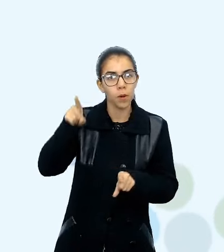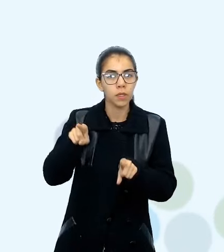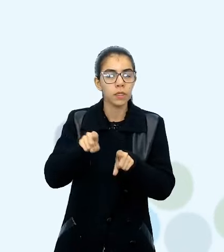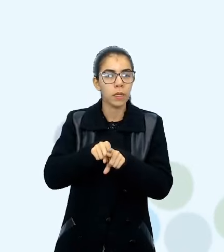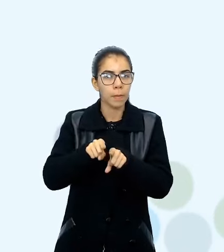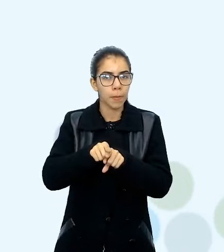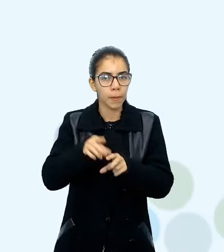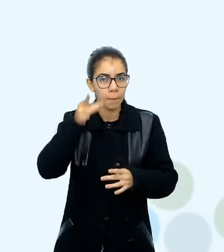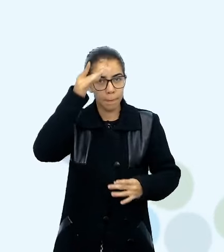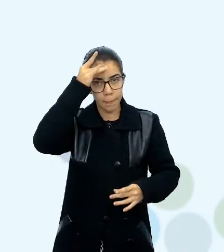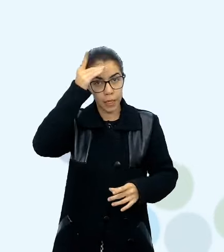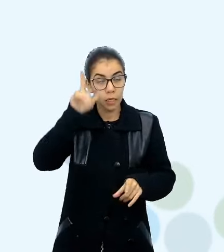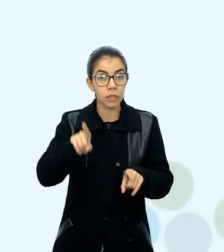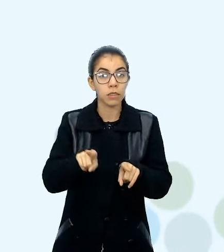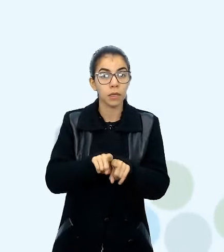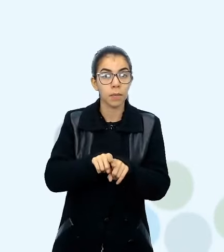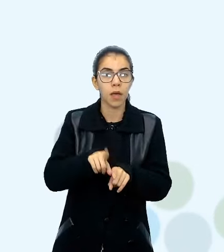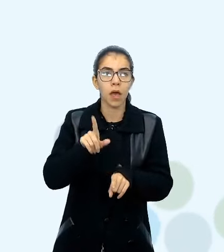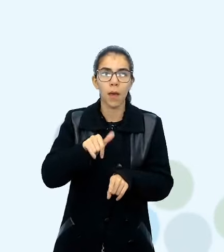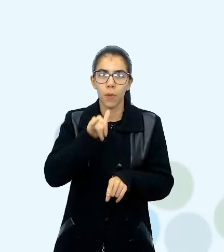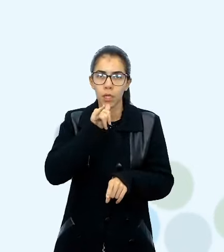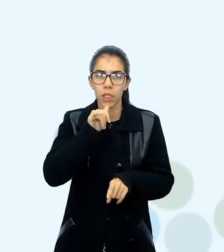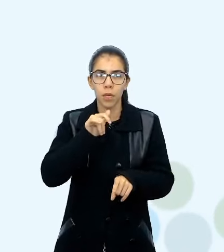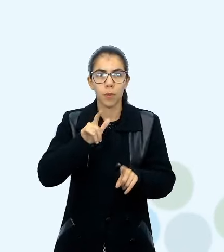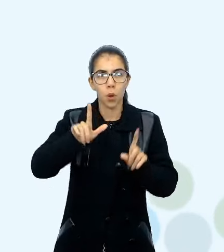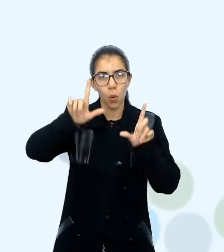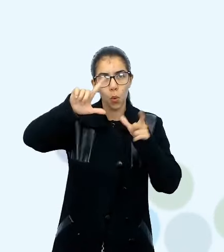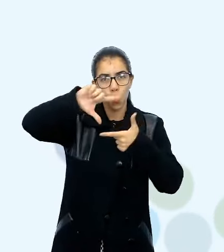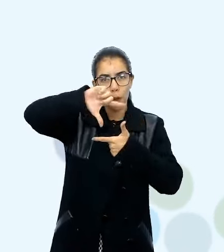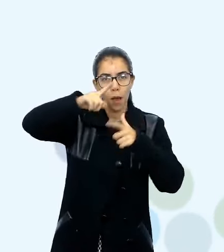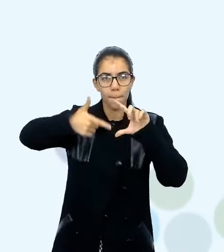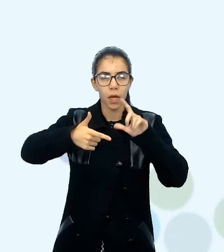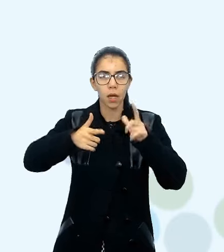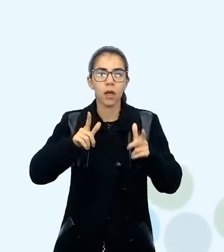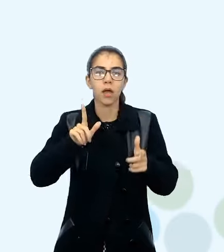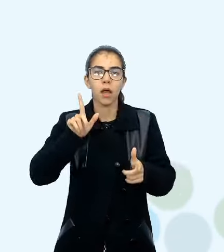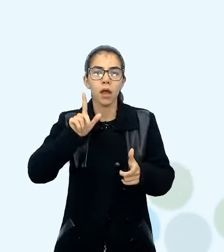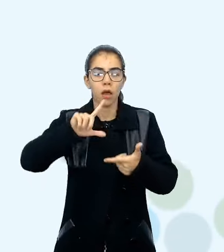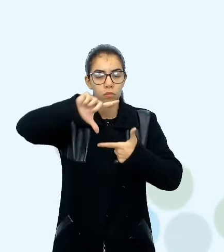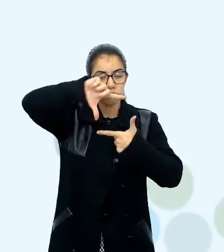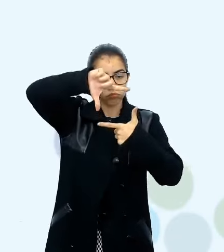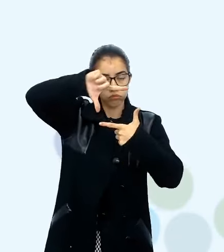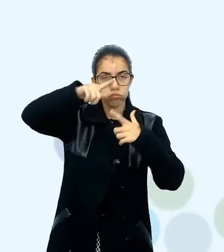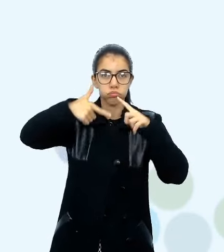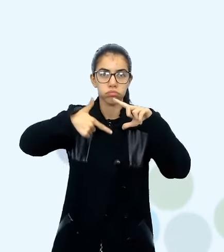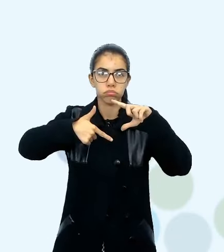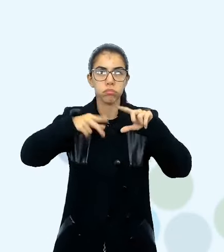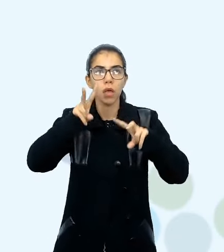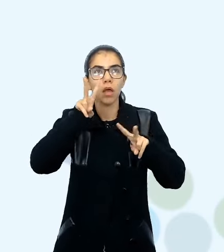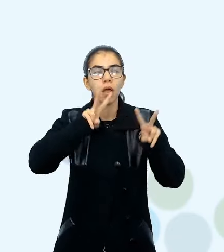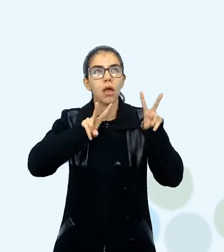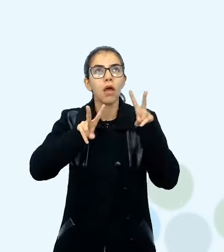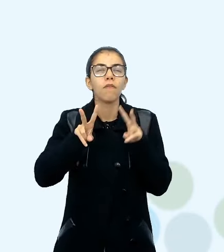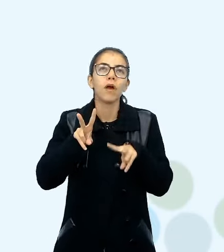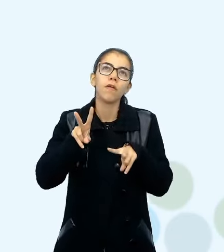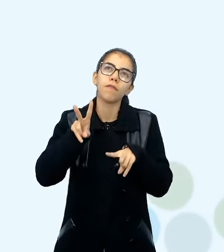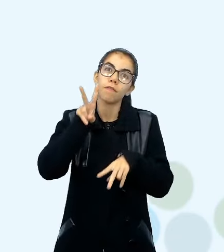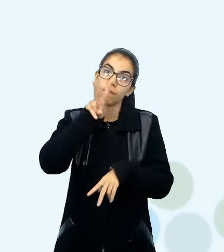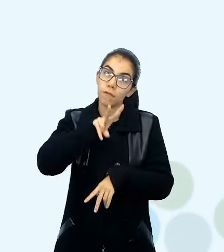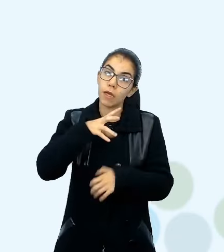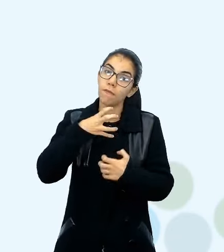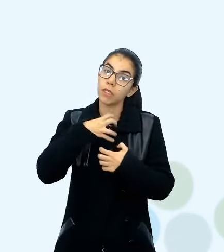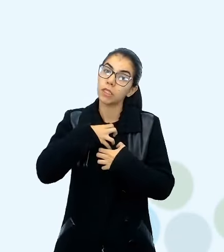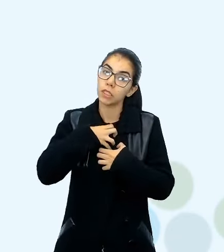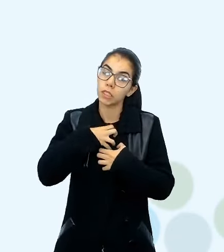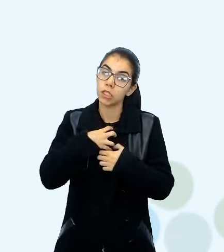significação, né? Vai ter uma imagem. Mesmo que ela tenha a questão visual, mas ela pode sentir e isso